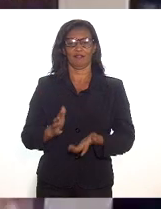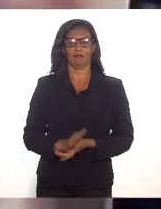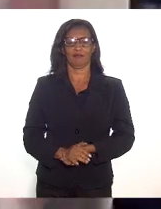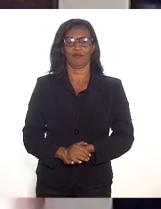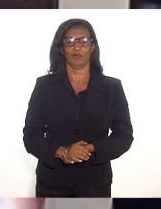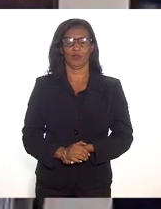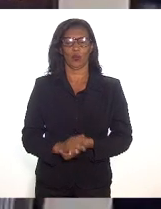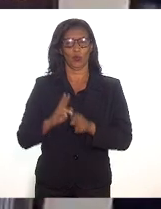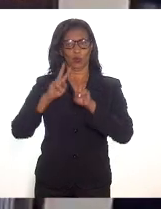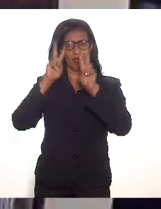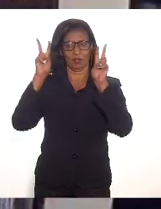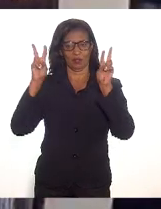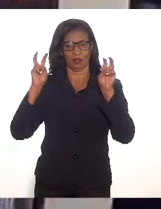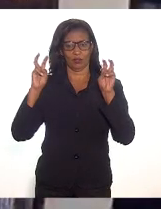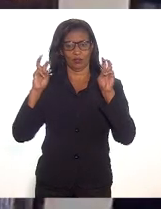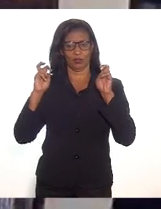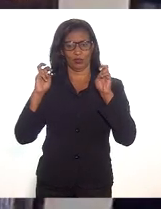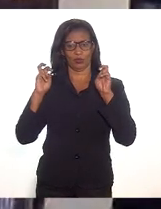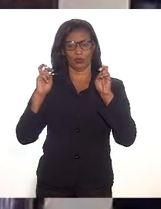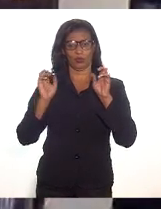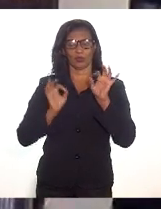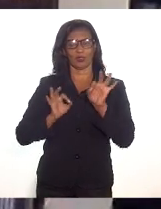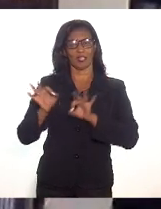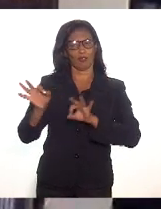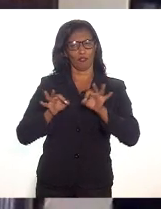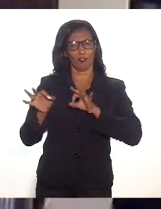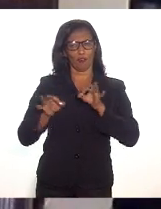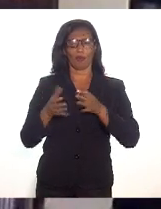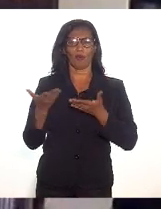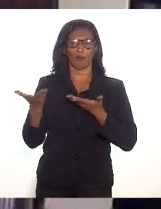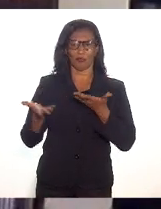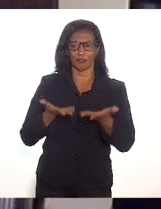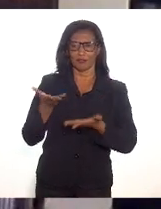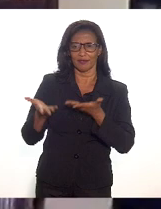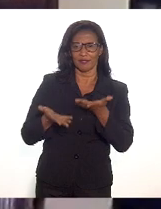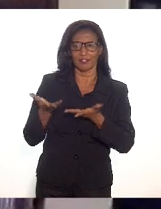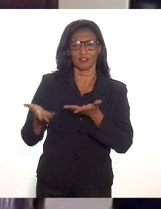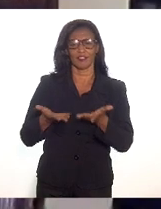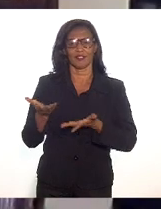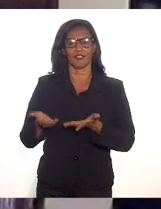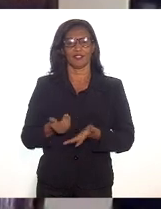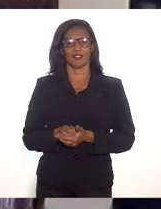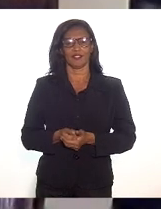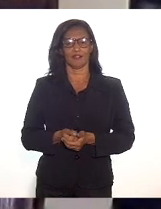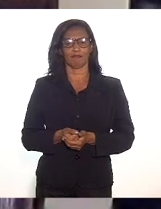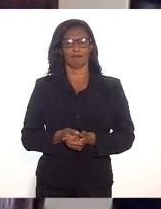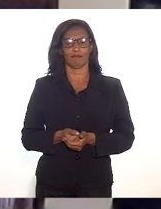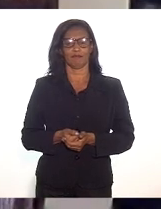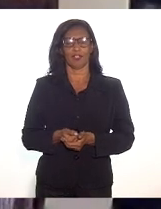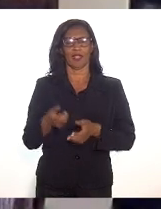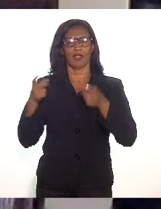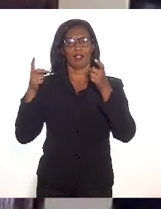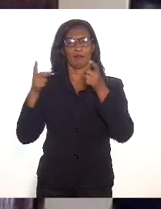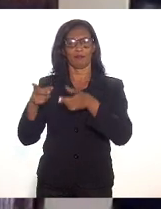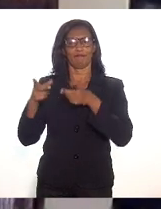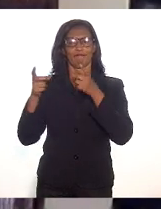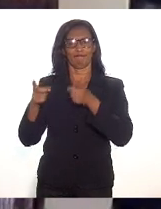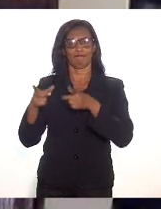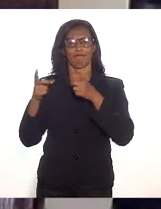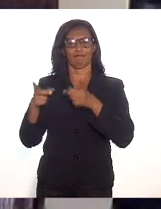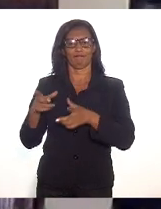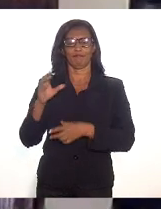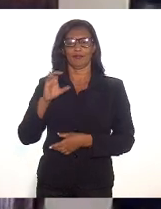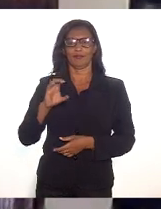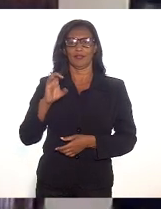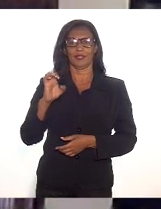o assunto da forma como foi tratada em relação a privatização ou não